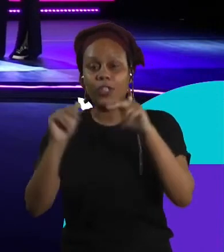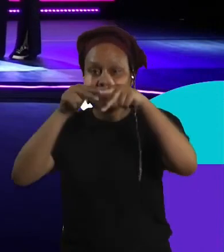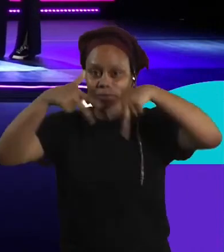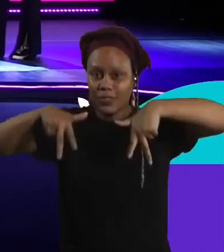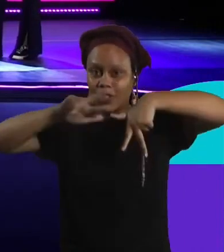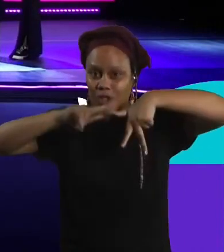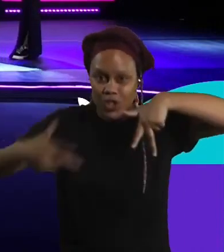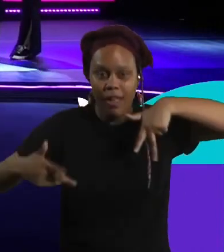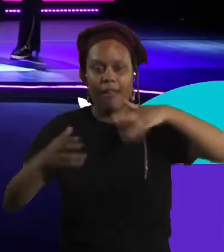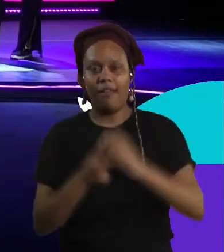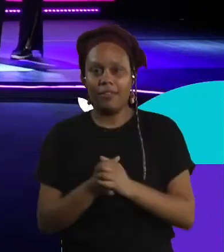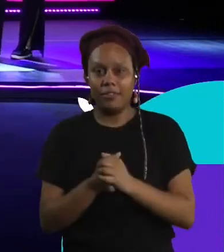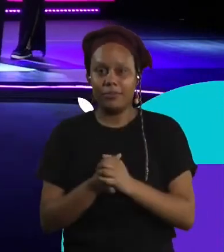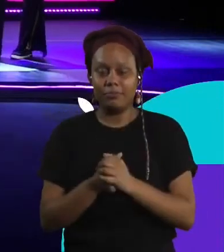agradeço.